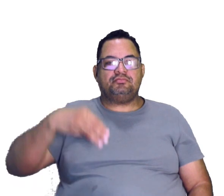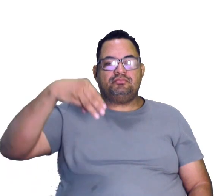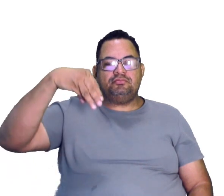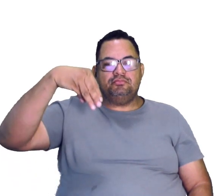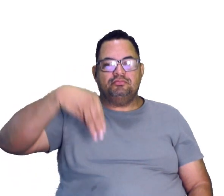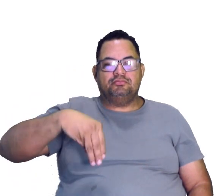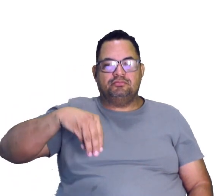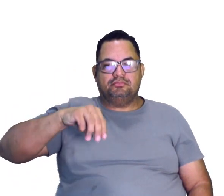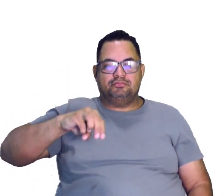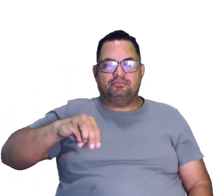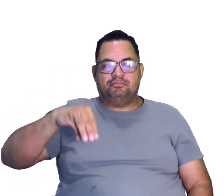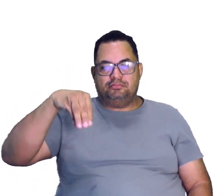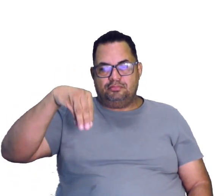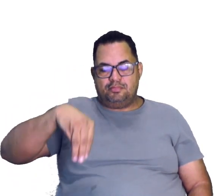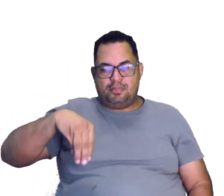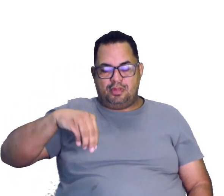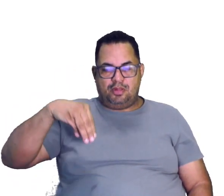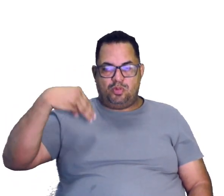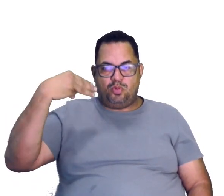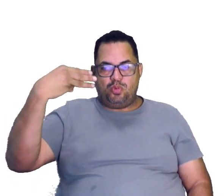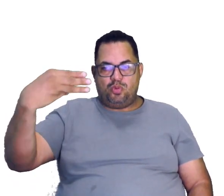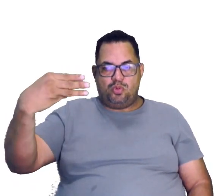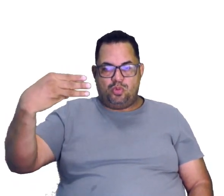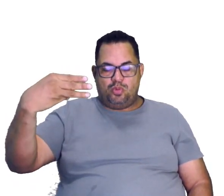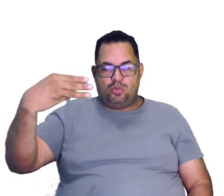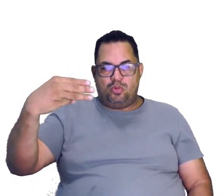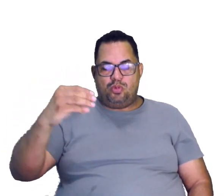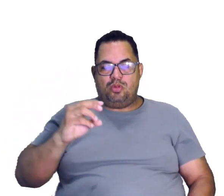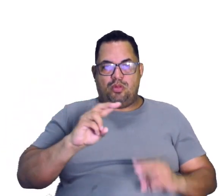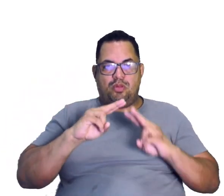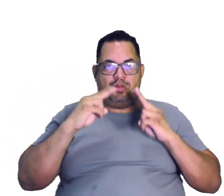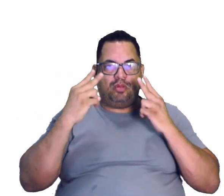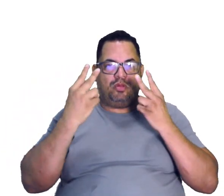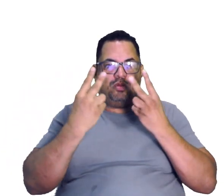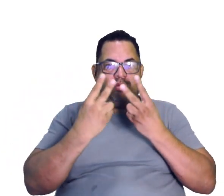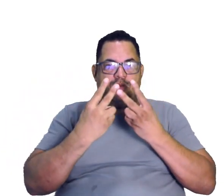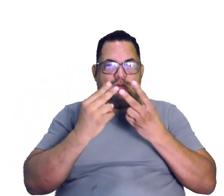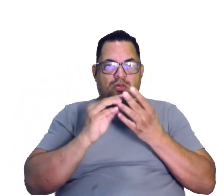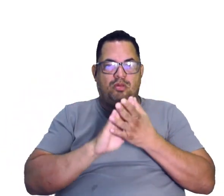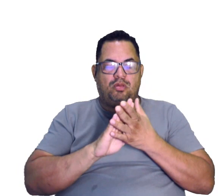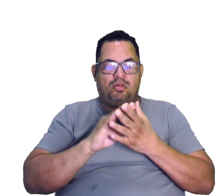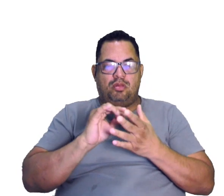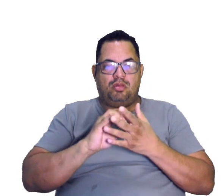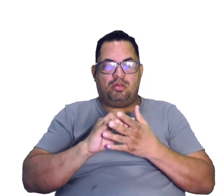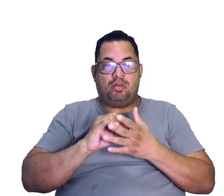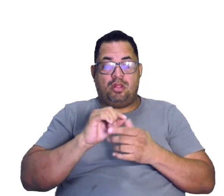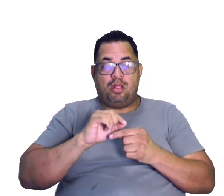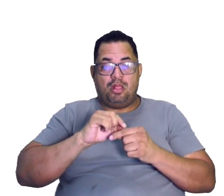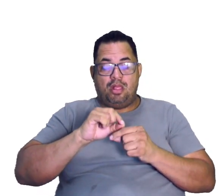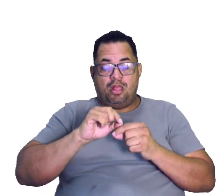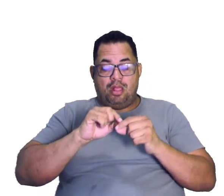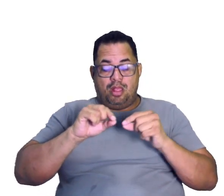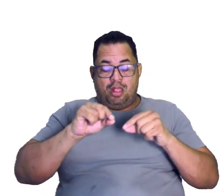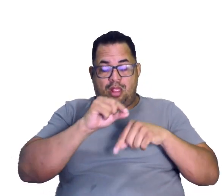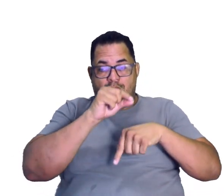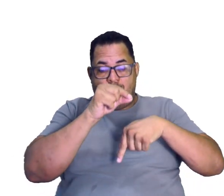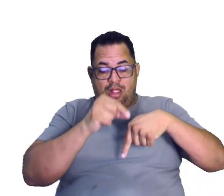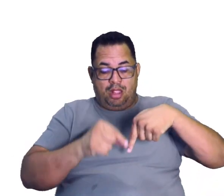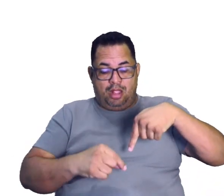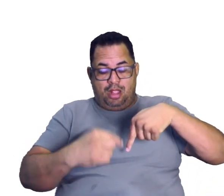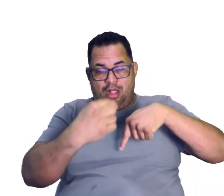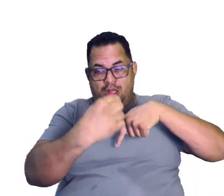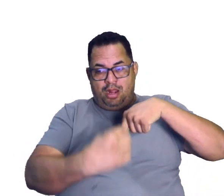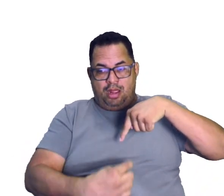metro cúbico? O metro cúbico é o volume de um cubo, onde a aresta ela equivale a 1 metro. O outro